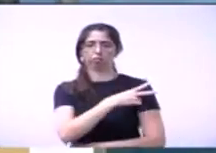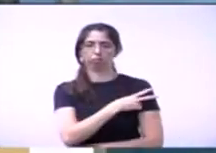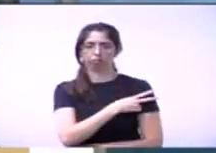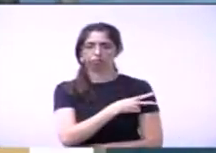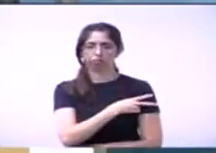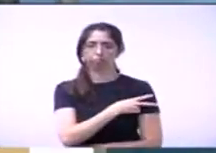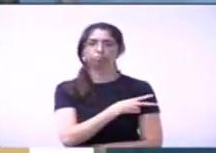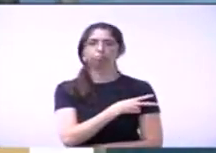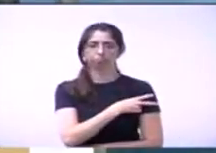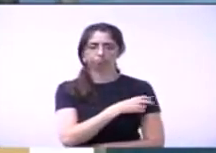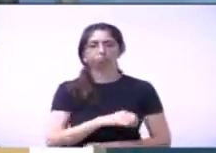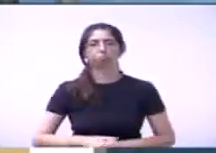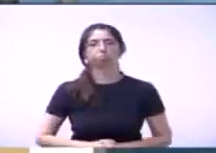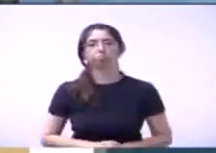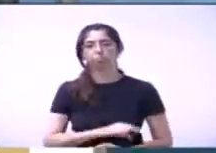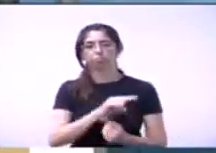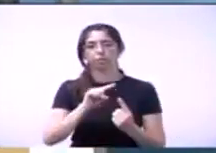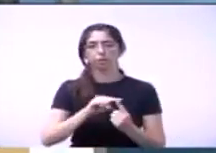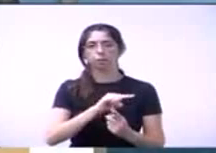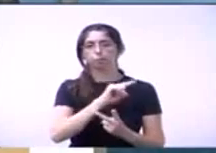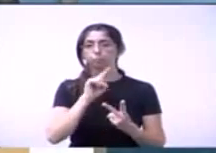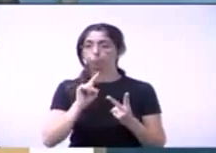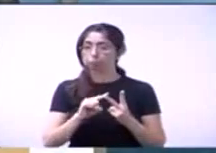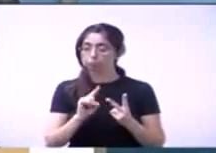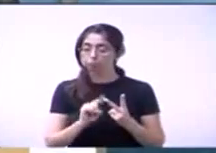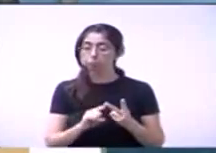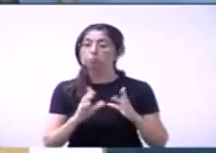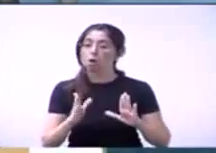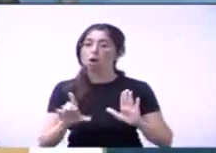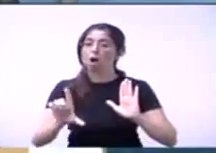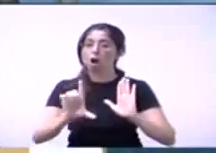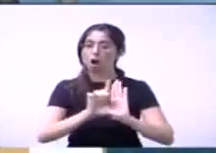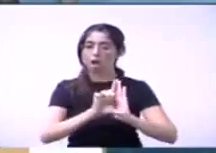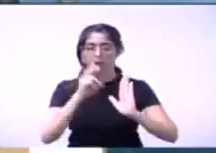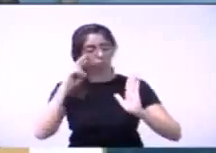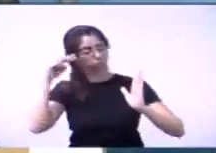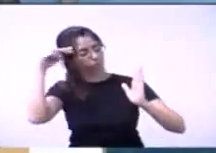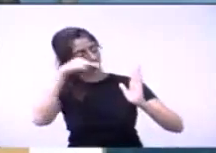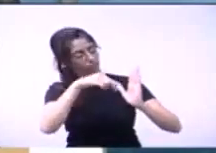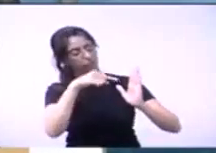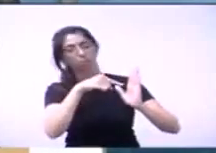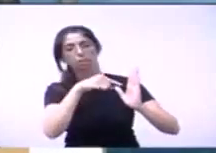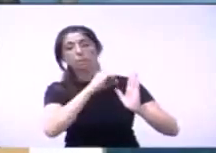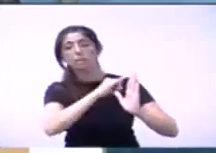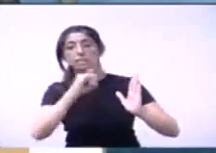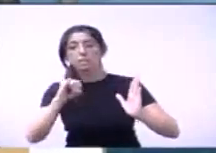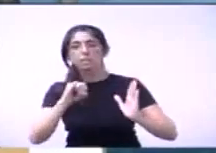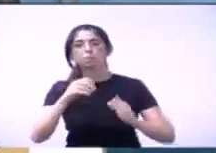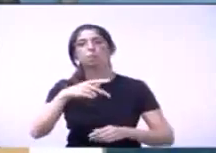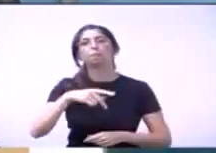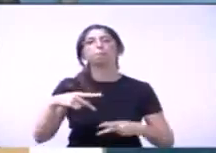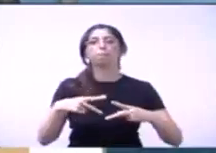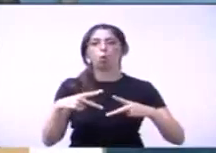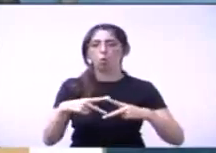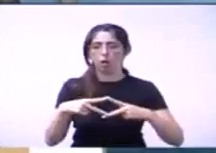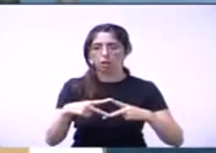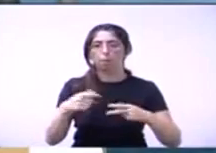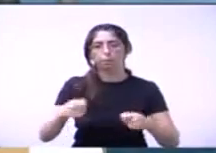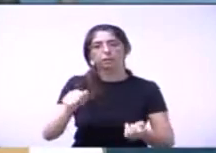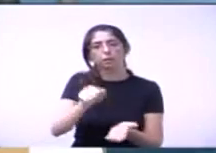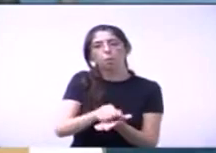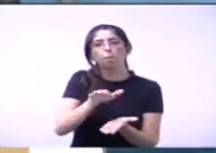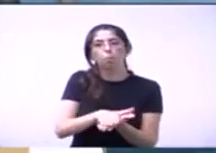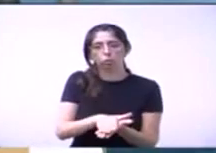presentes. Segundo, a lei disse que o município tem que aplicar multa. Vocês todos são